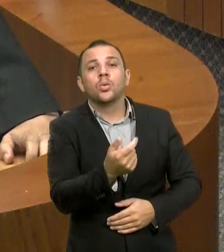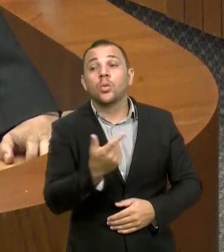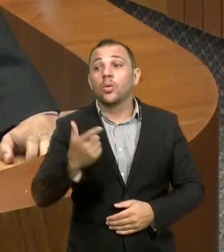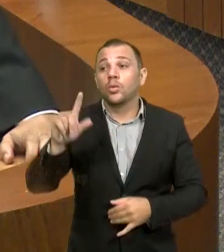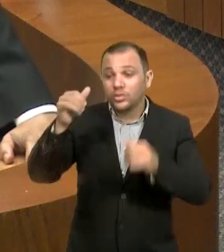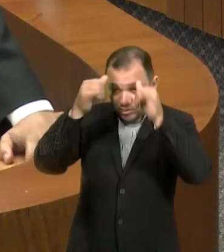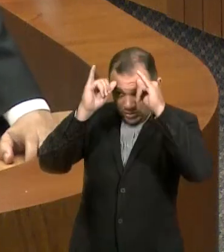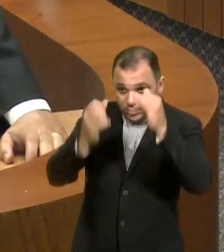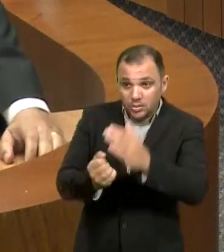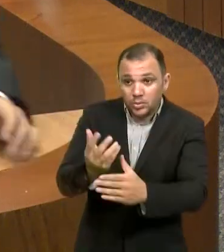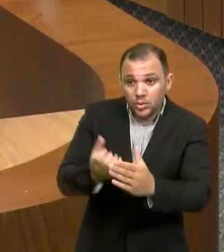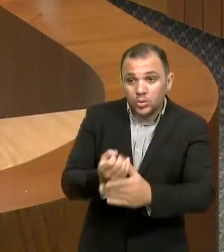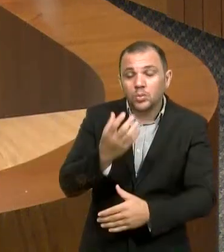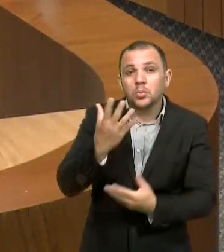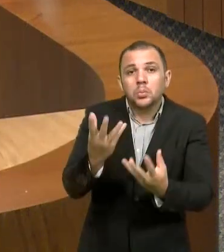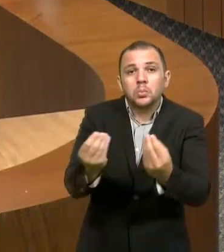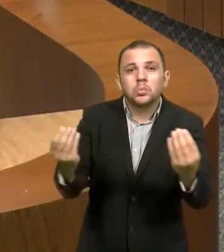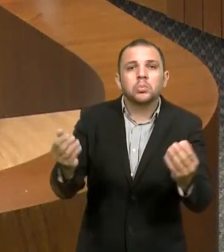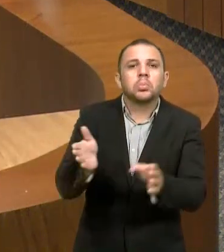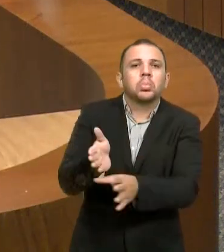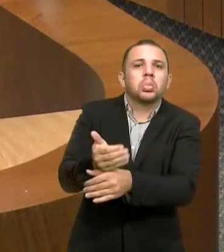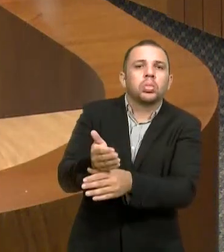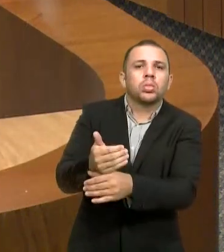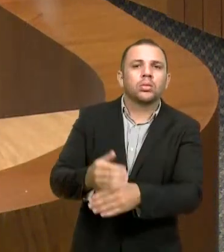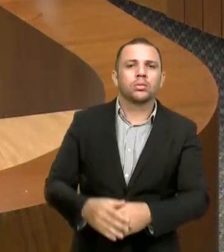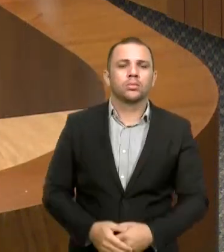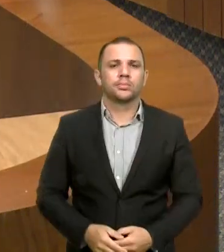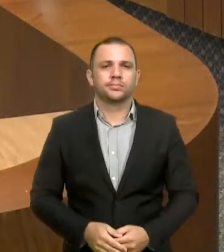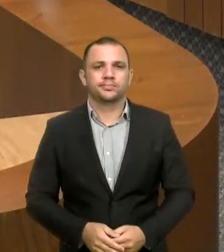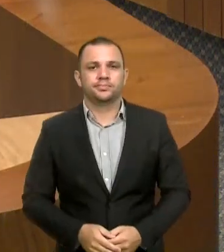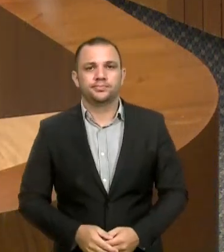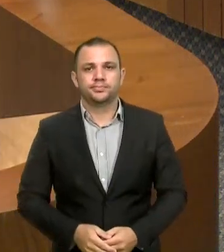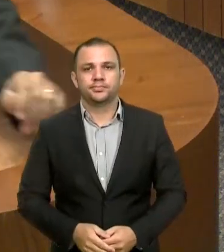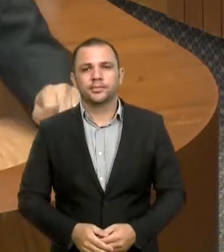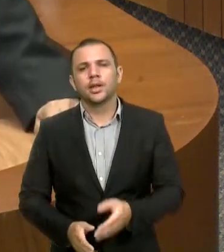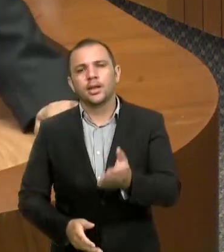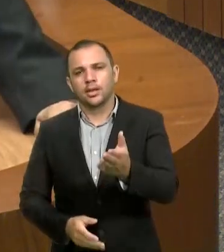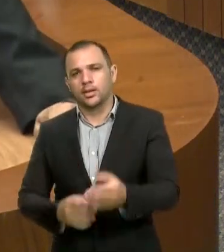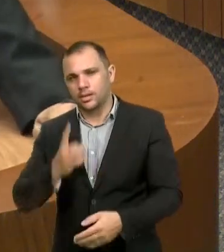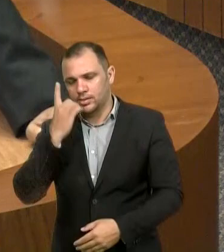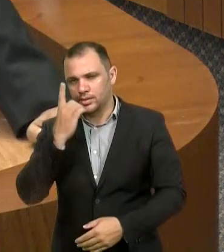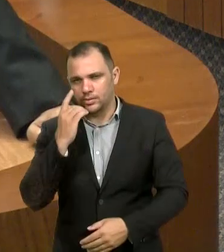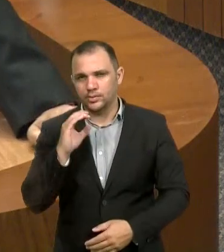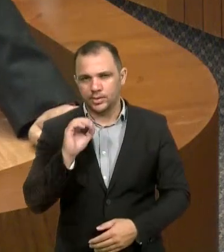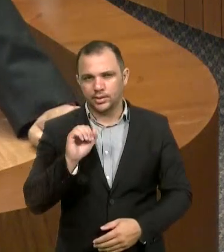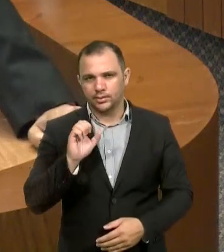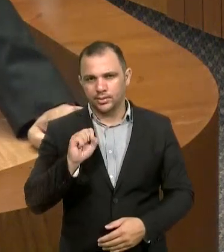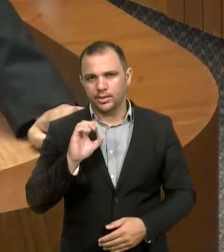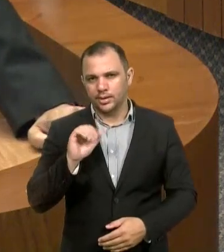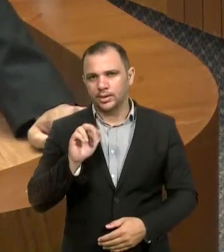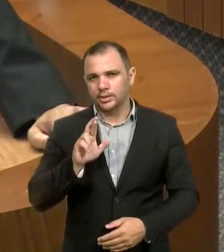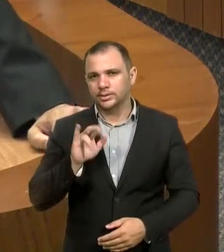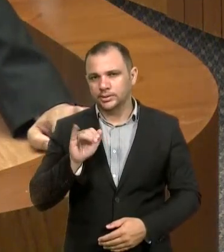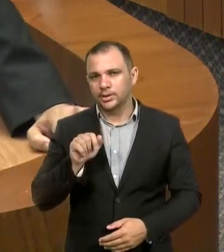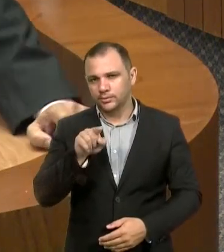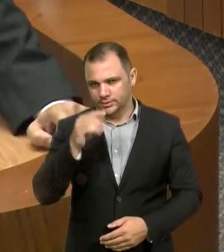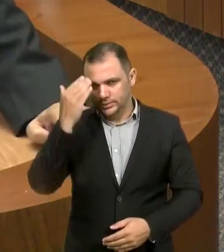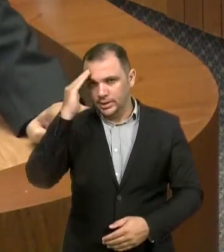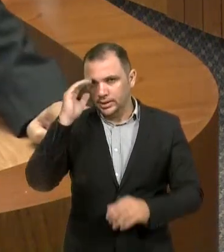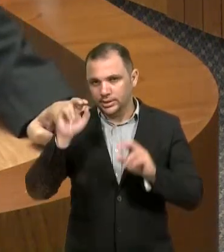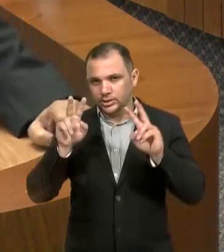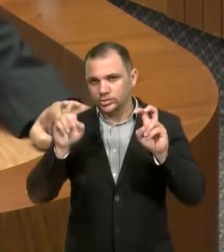muito. Deputado Cascaria, Vossa Excelência que entende de gado.